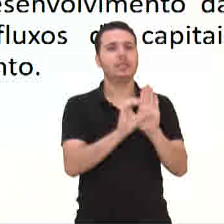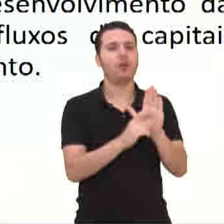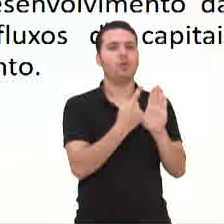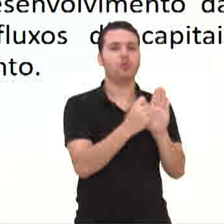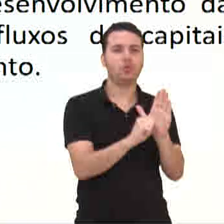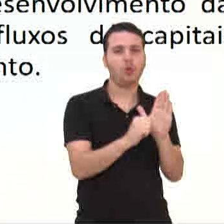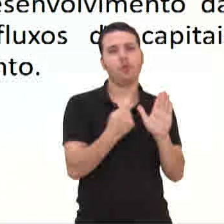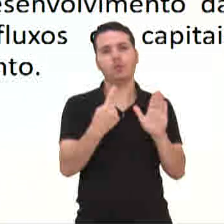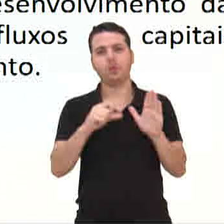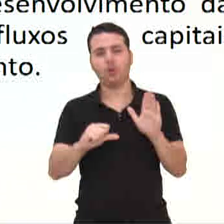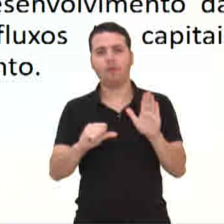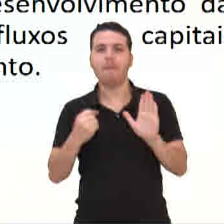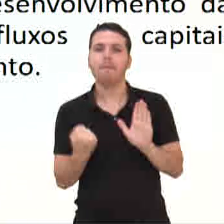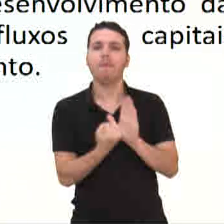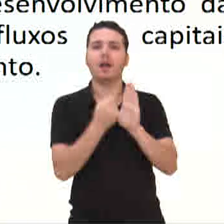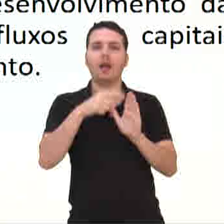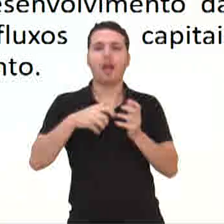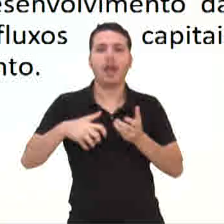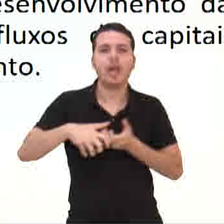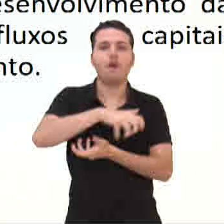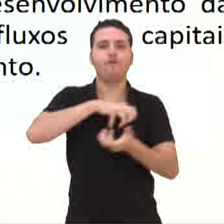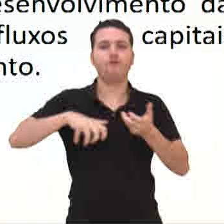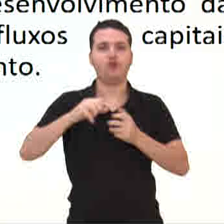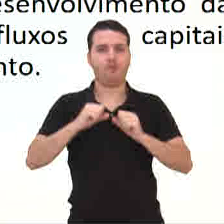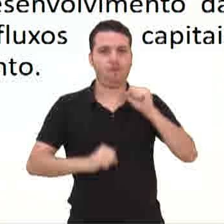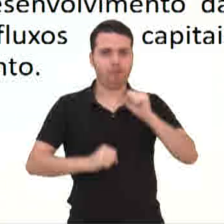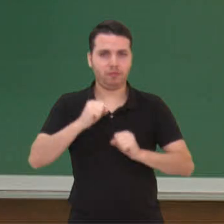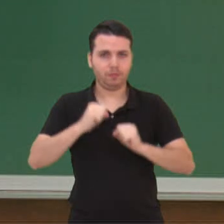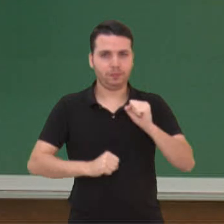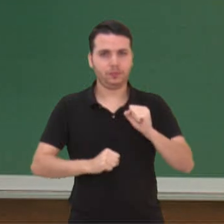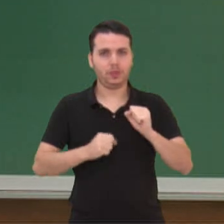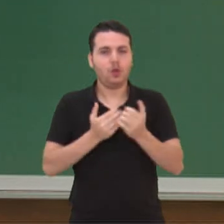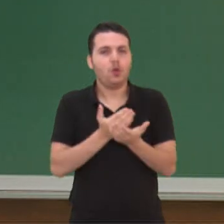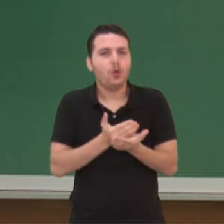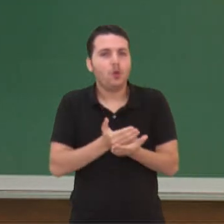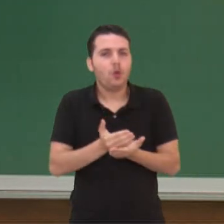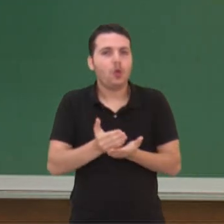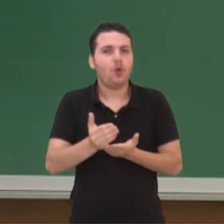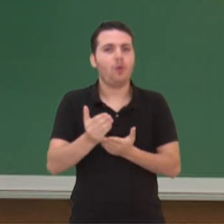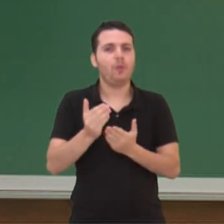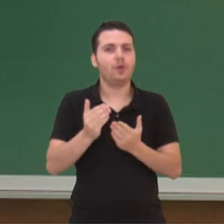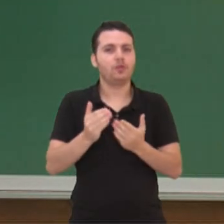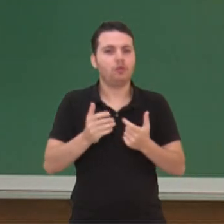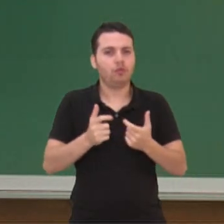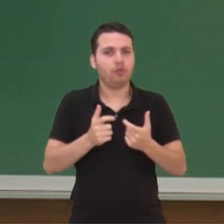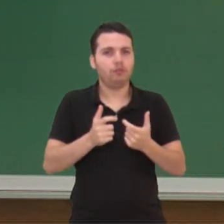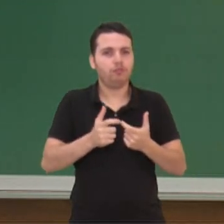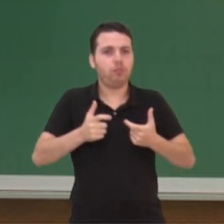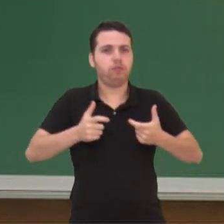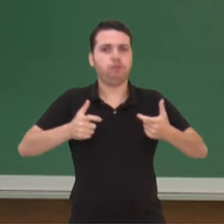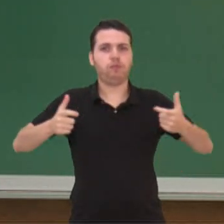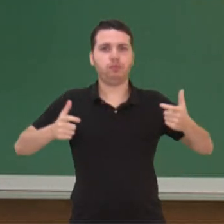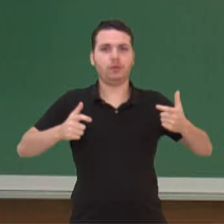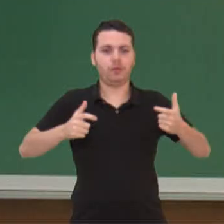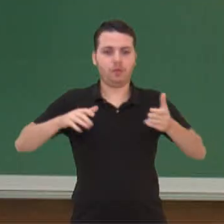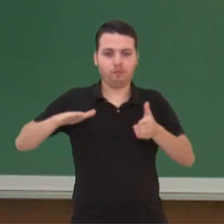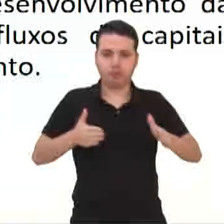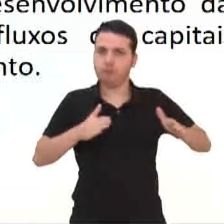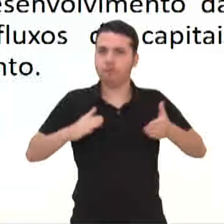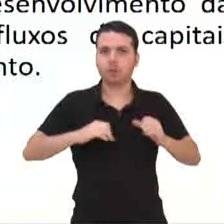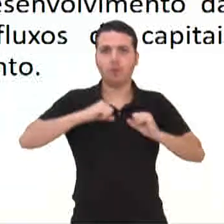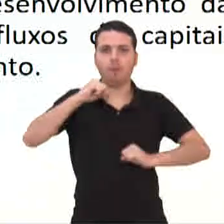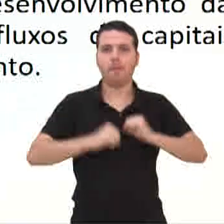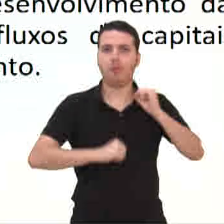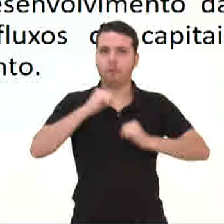XIX, marcado pela Revolução Industrial. Então, a intensificação do sistema fabril, o aumento da